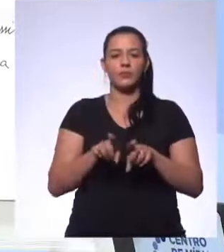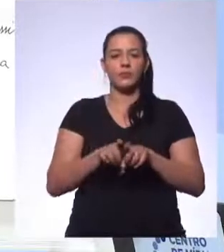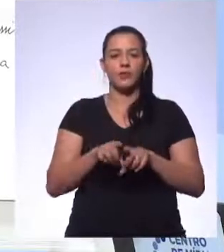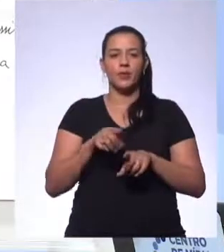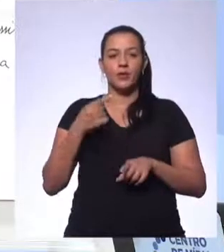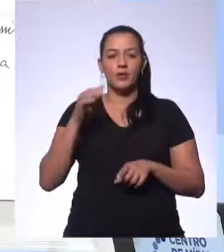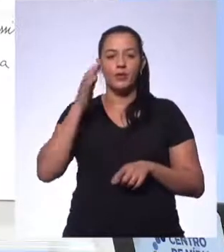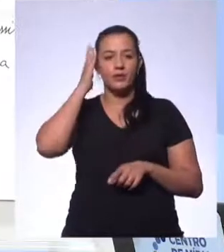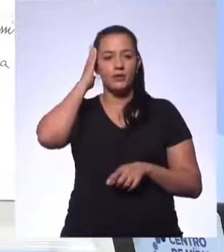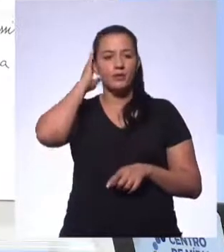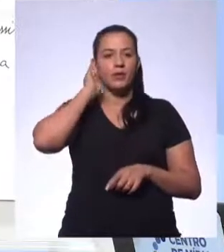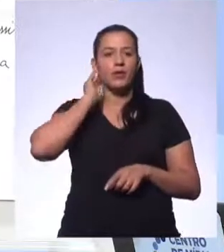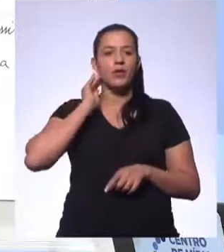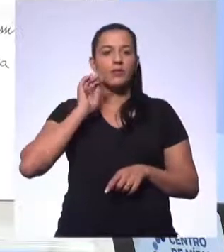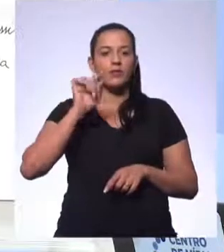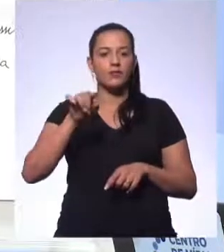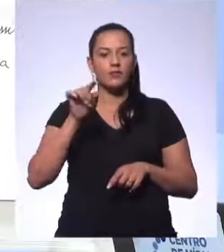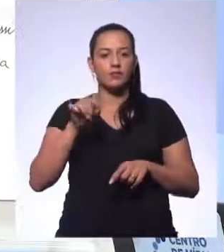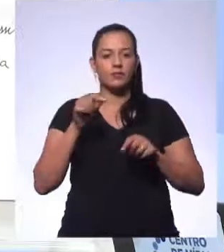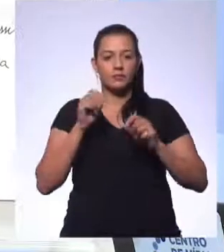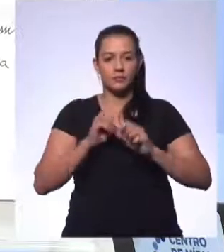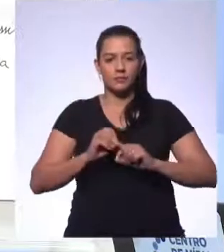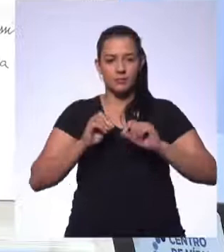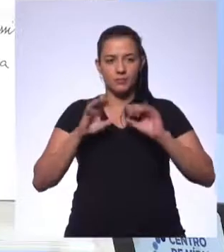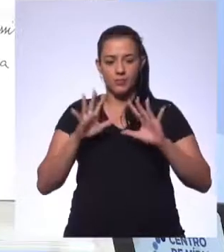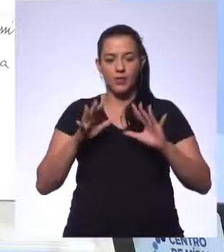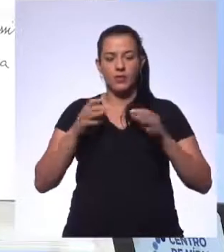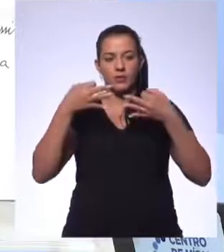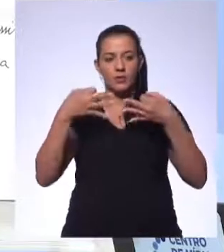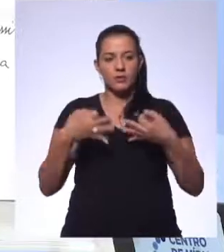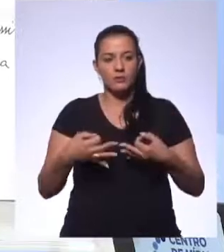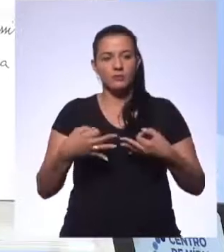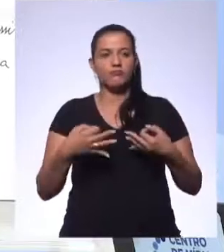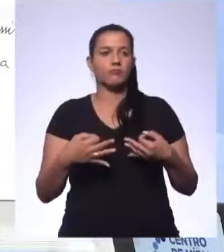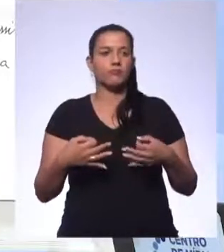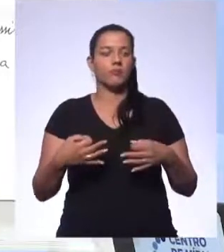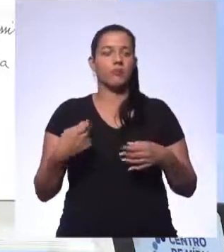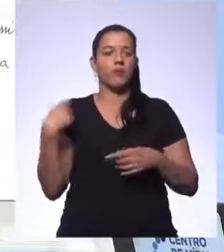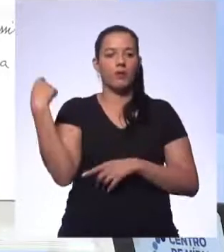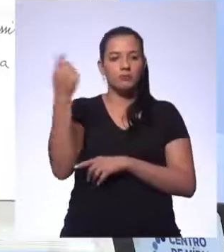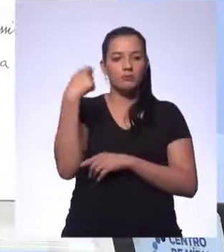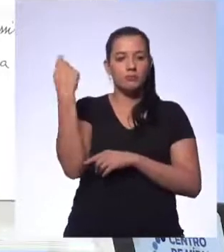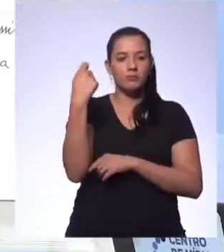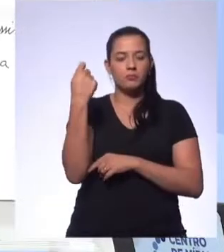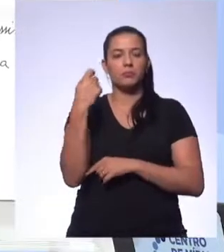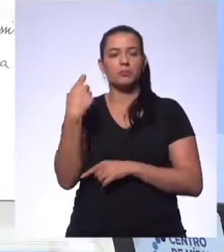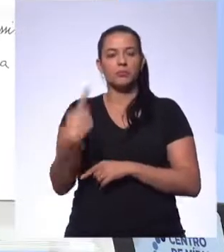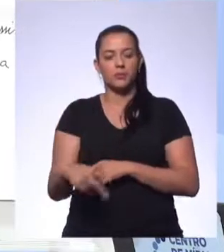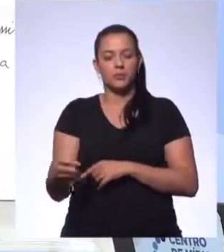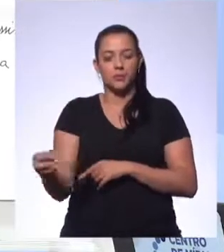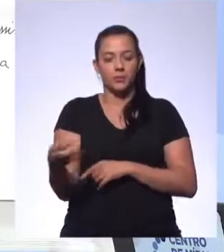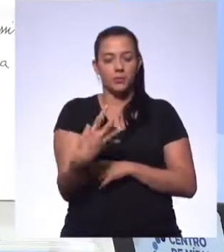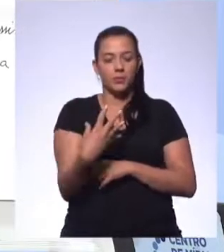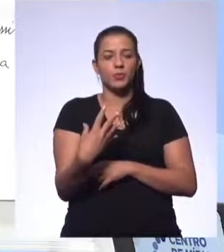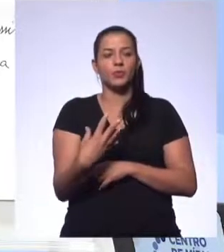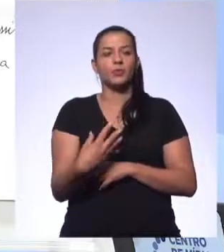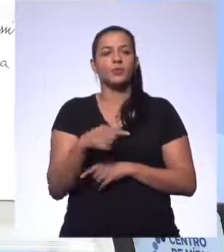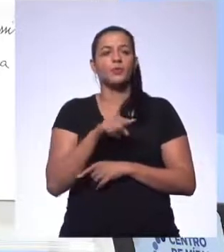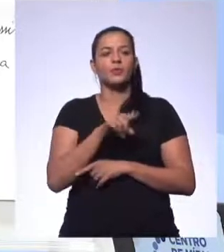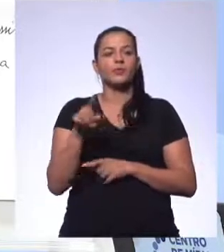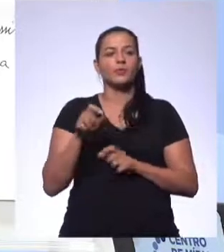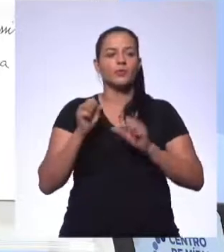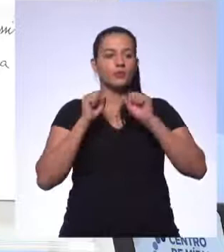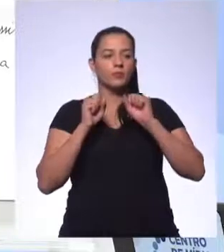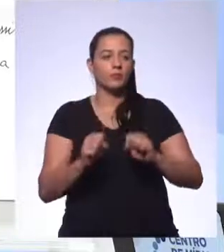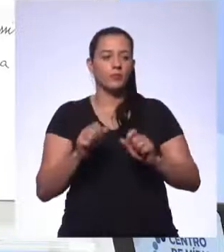sertanejo nacional, por mais que o Luan Santana seja um sertanejo mais atual, vocês poderiam, inclusive, estar fazendo,